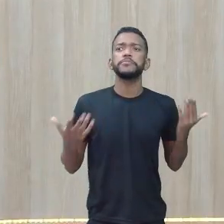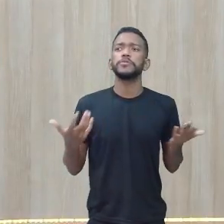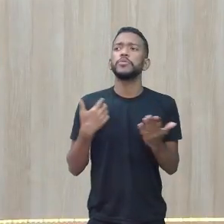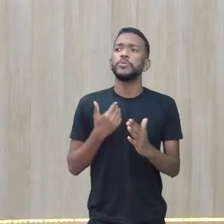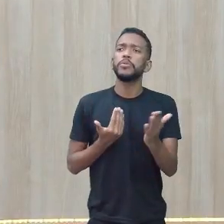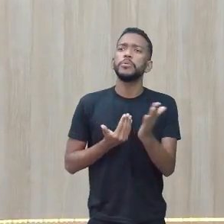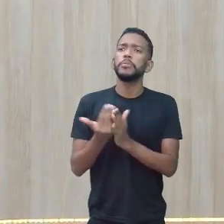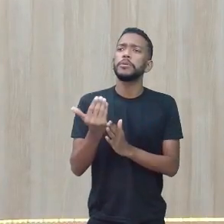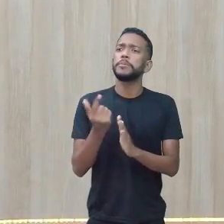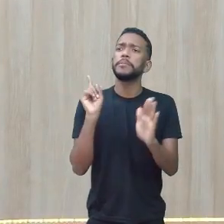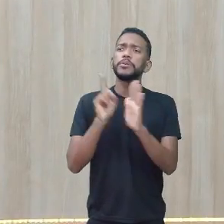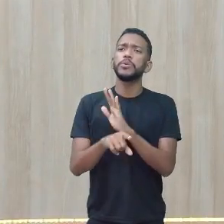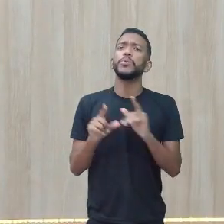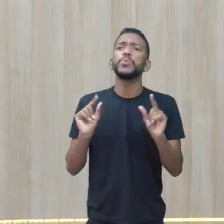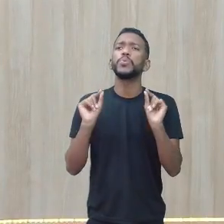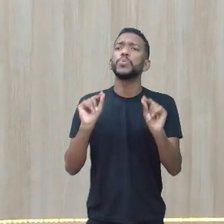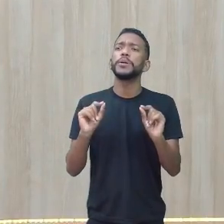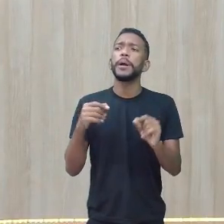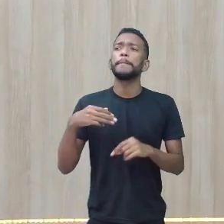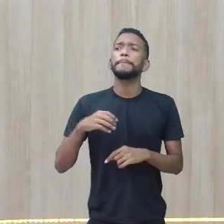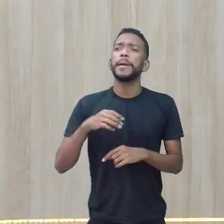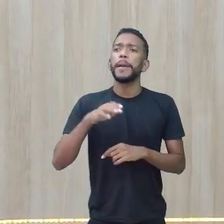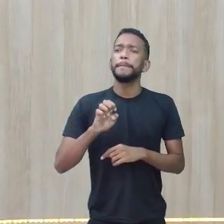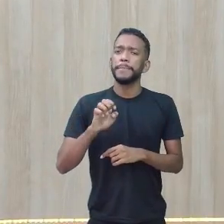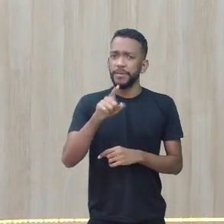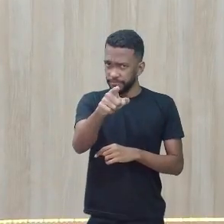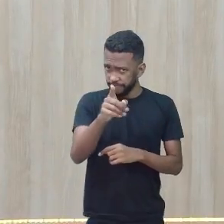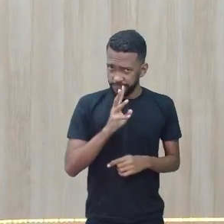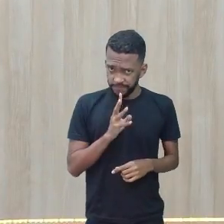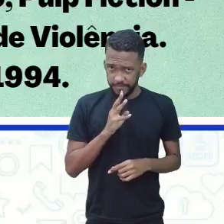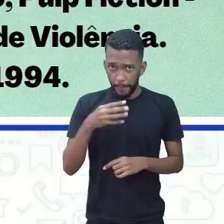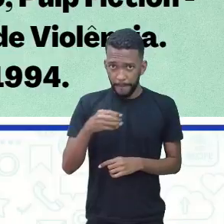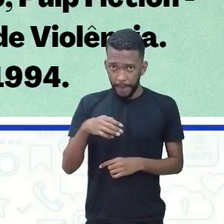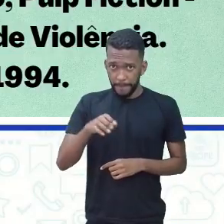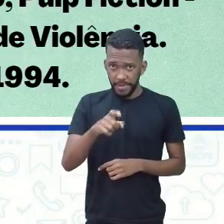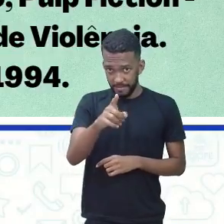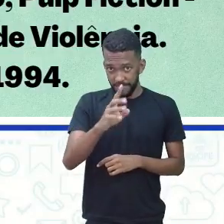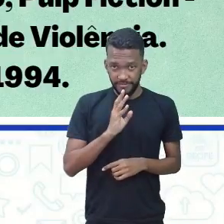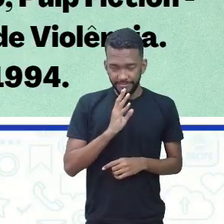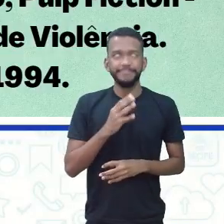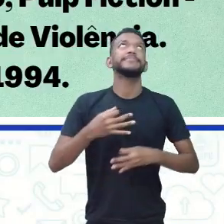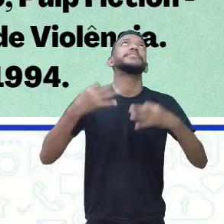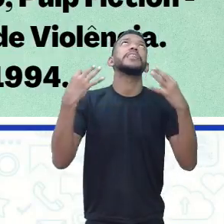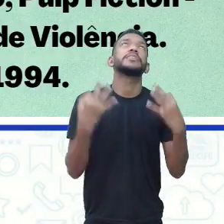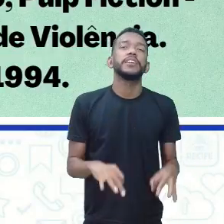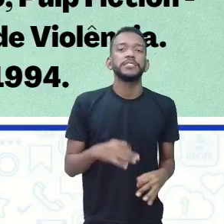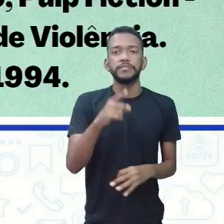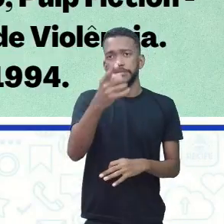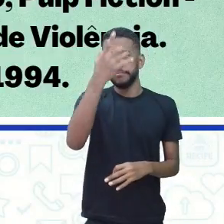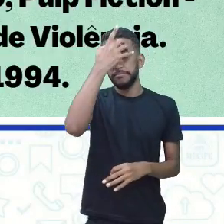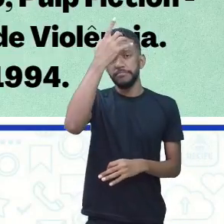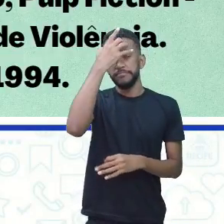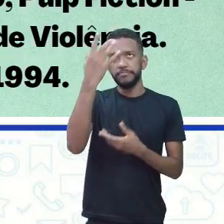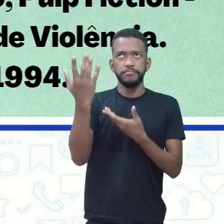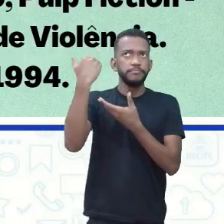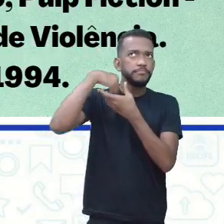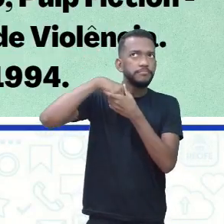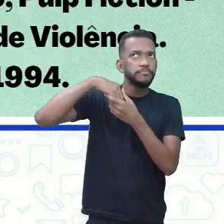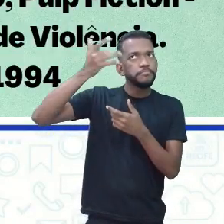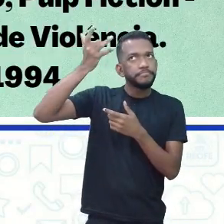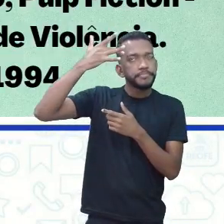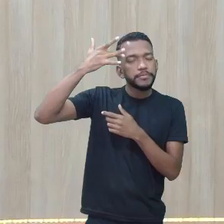perguntando, o que é um meme, Viviane? Você sabe aí em casa o que é um meme? Eu tenho certeza que inconscientemente ou